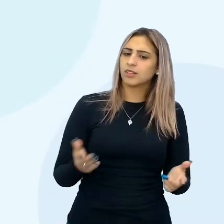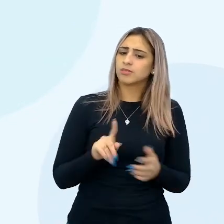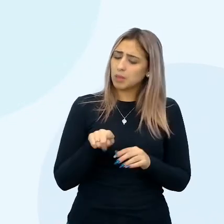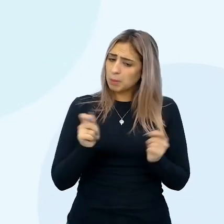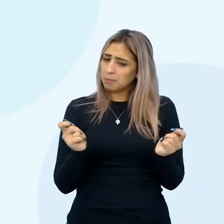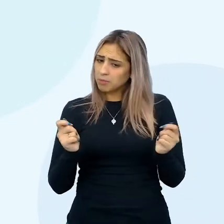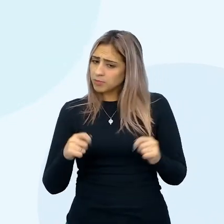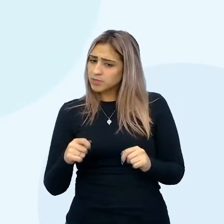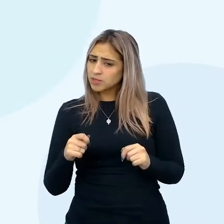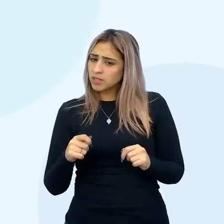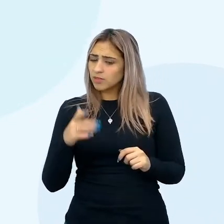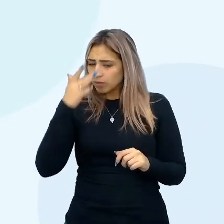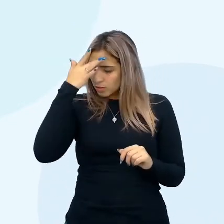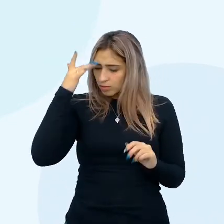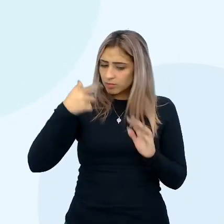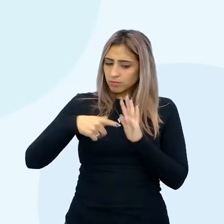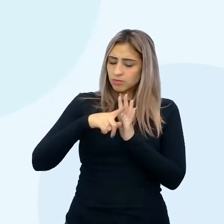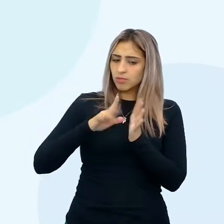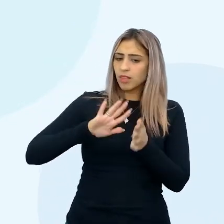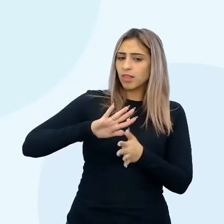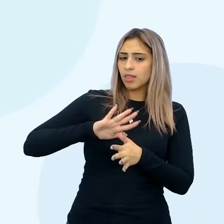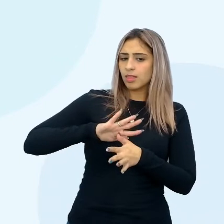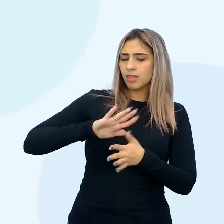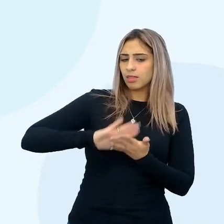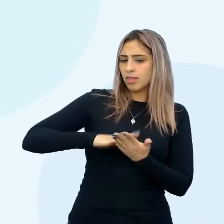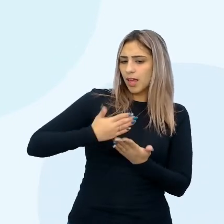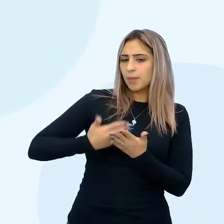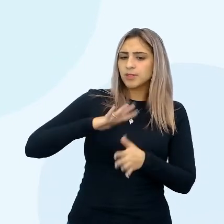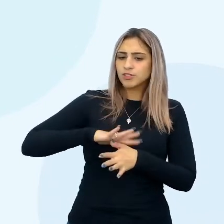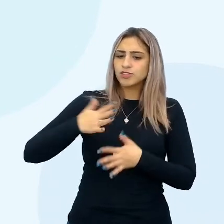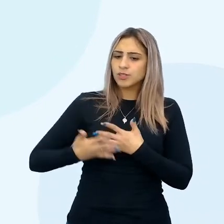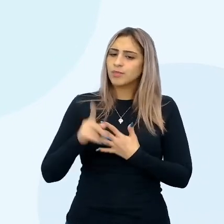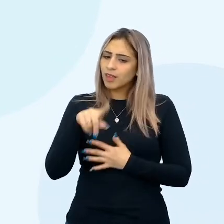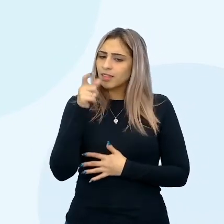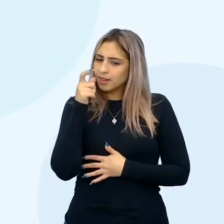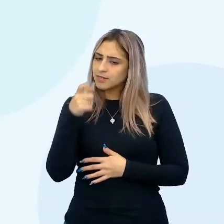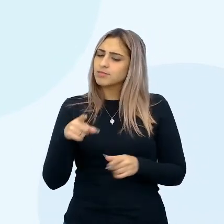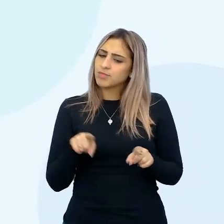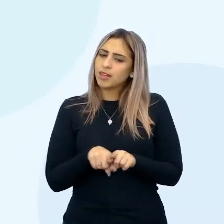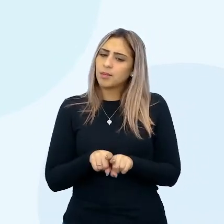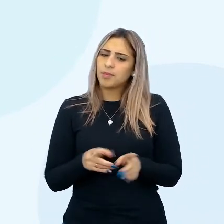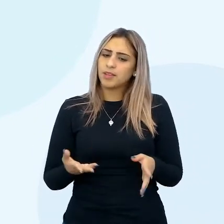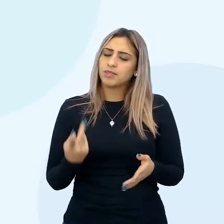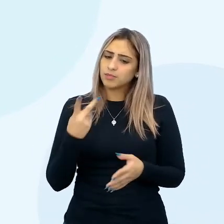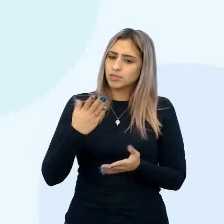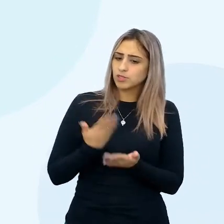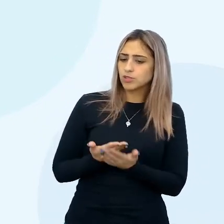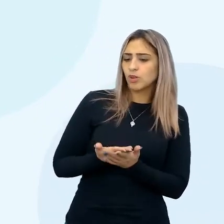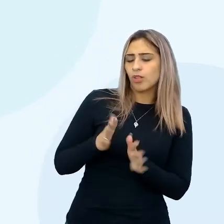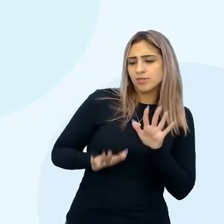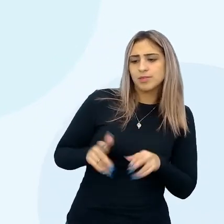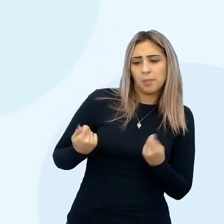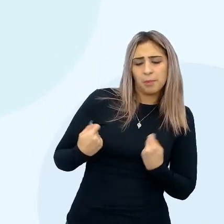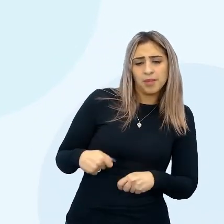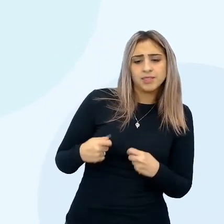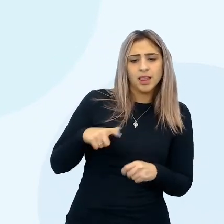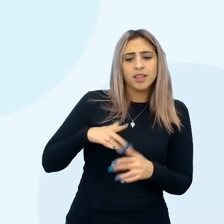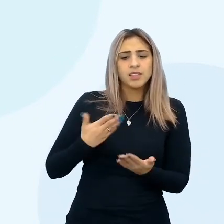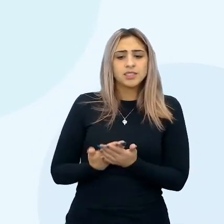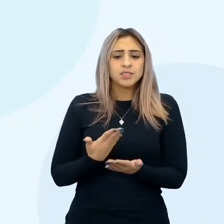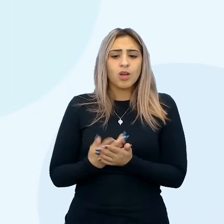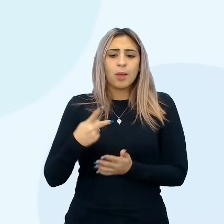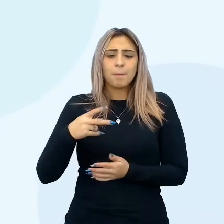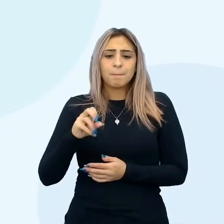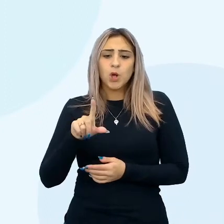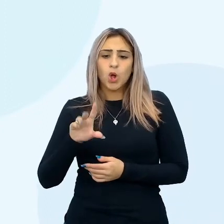possível colocar algum tradutor de libras, né? Ia ser interessante também. Às vezes na sua escola precise. Tem escolas que são polos,